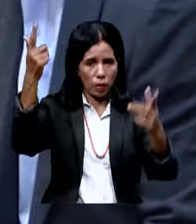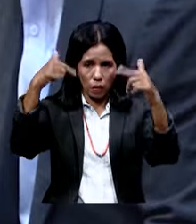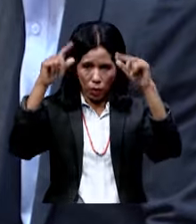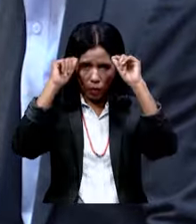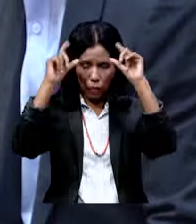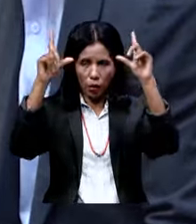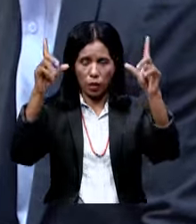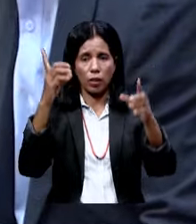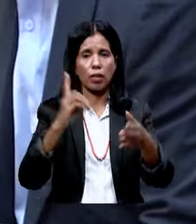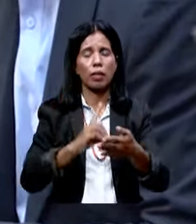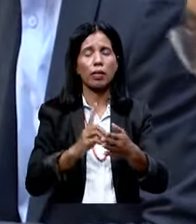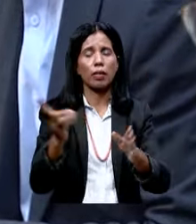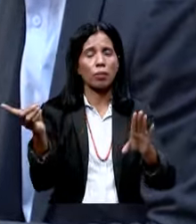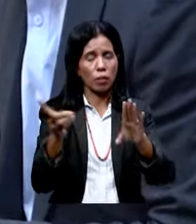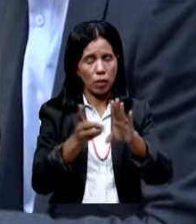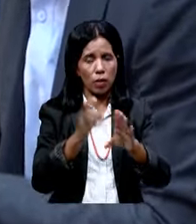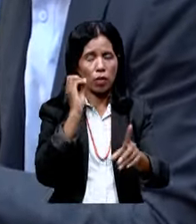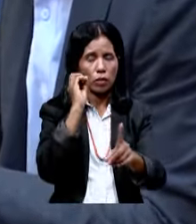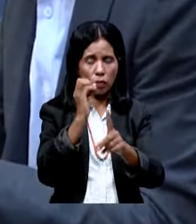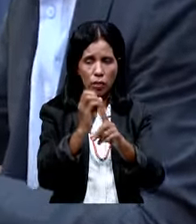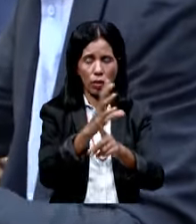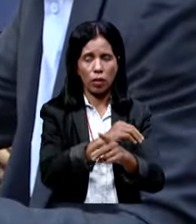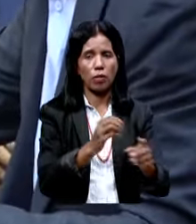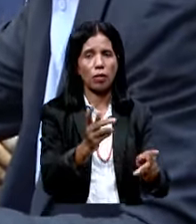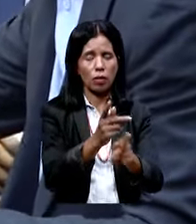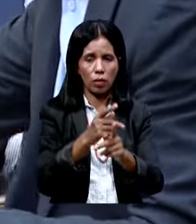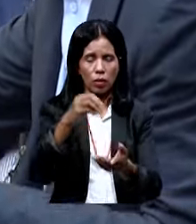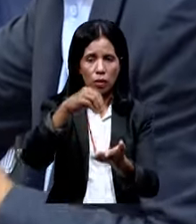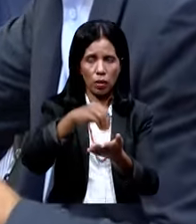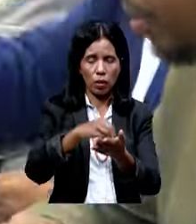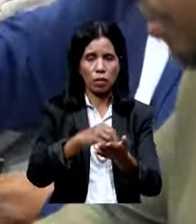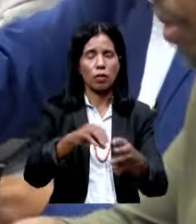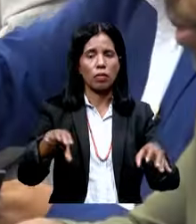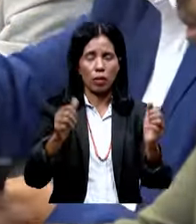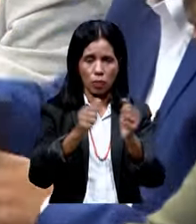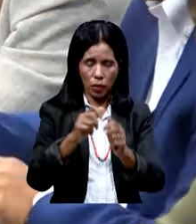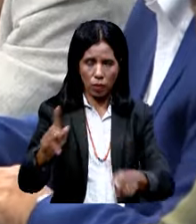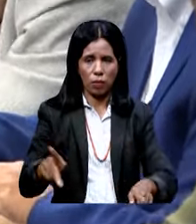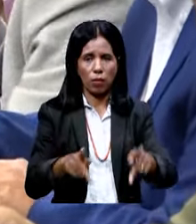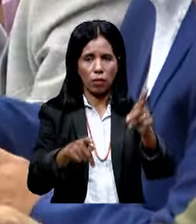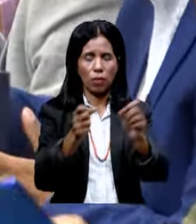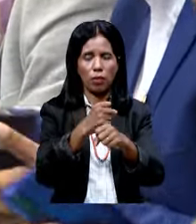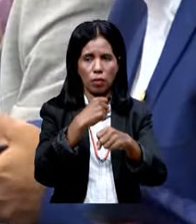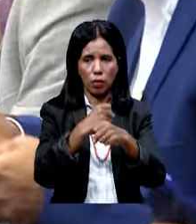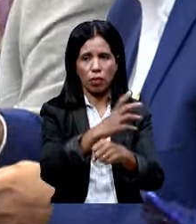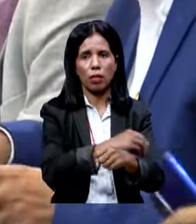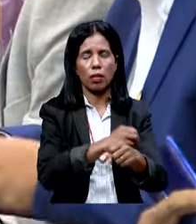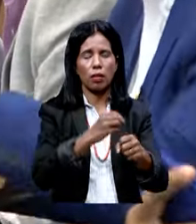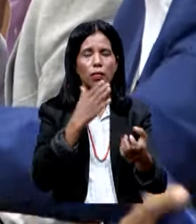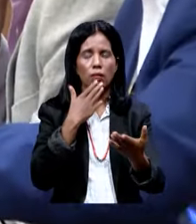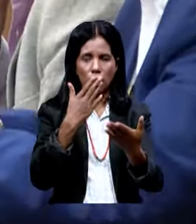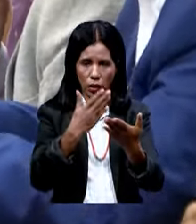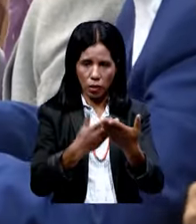ne objetivo a tua segura procedimento especial ne be vigora ba contratação pública, o de halo aquisição bens